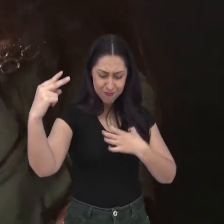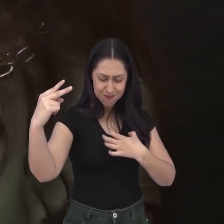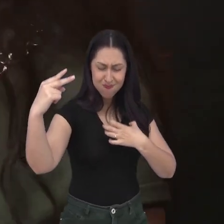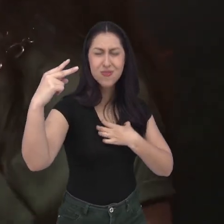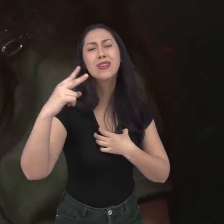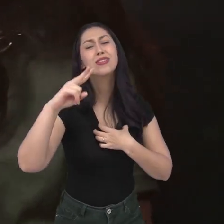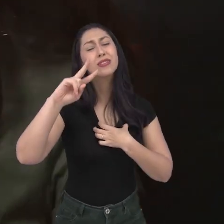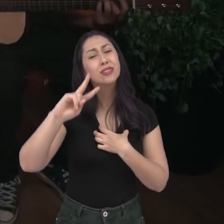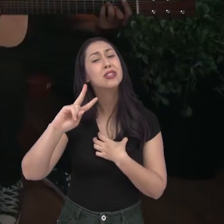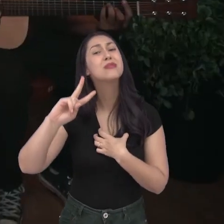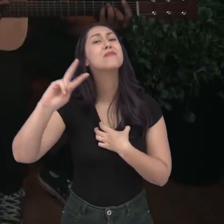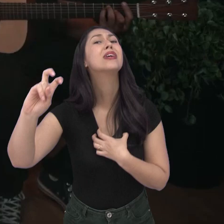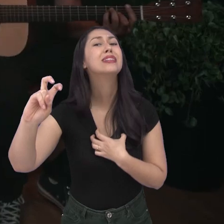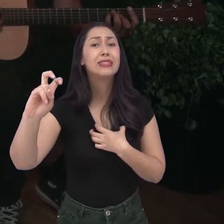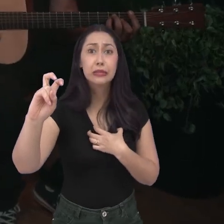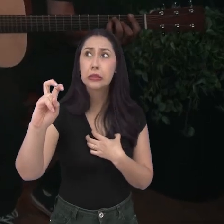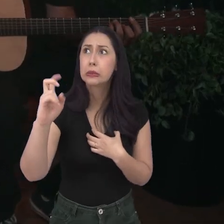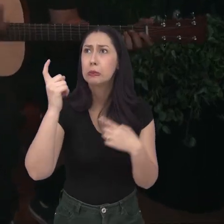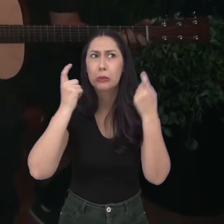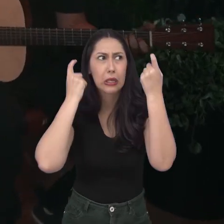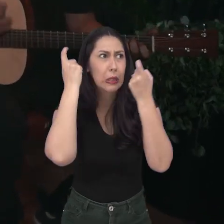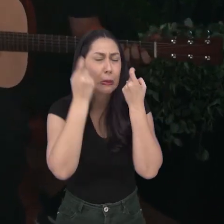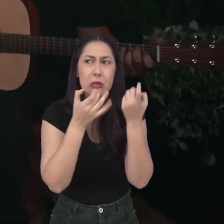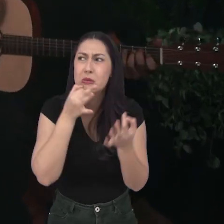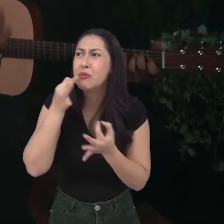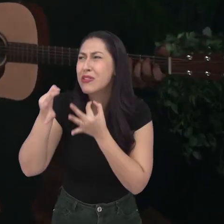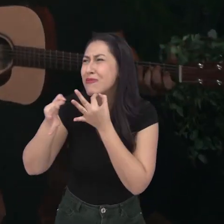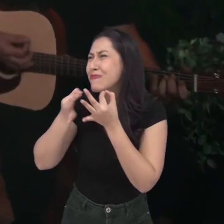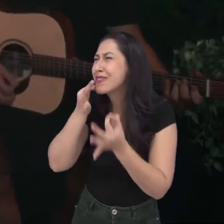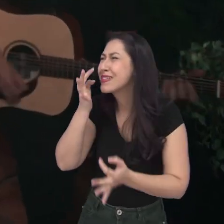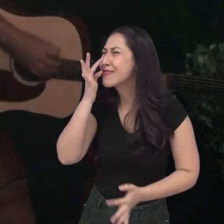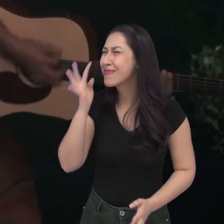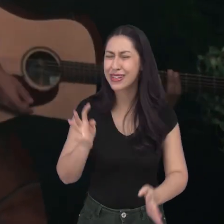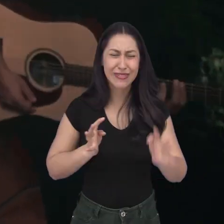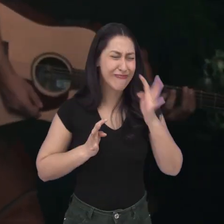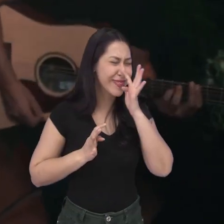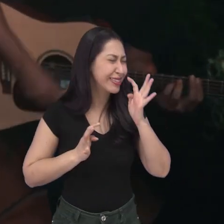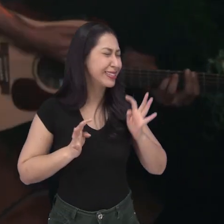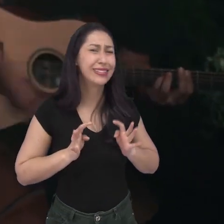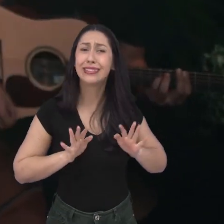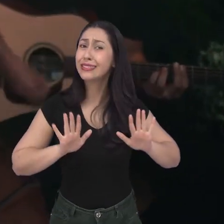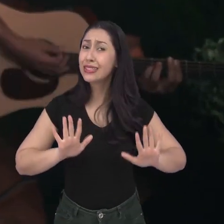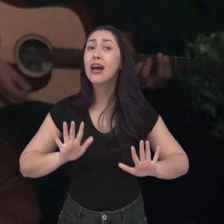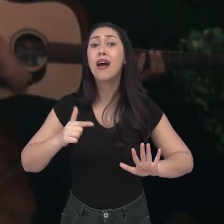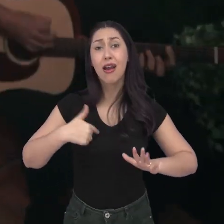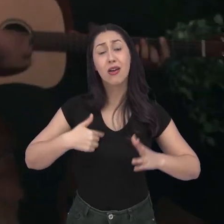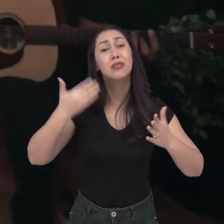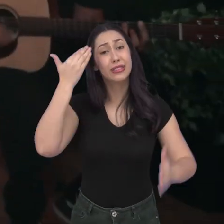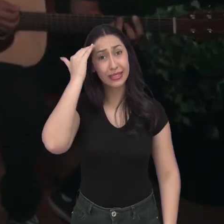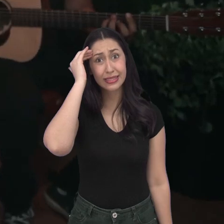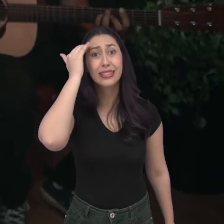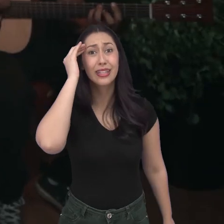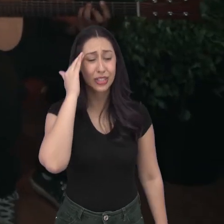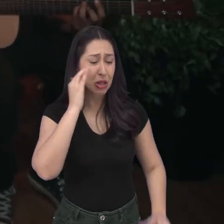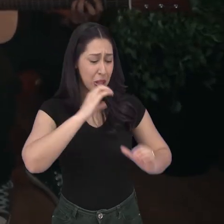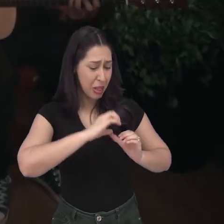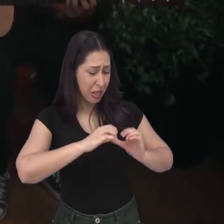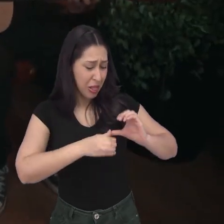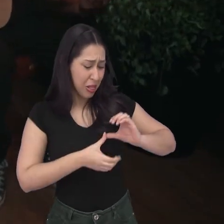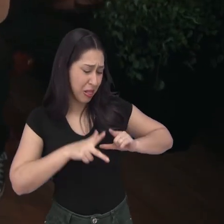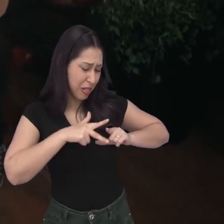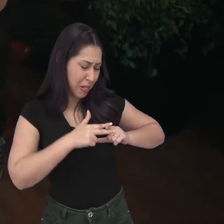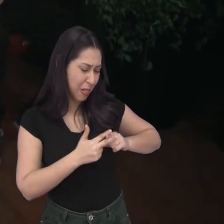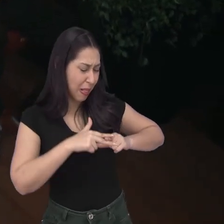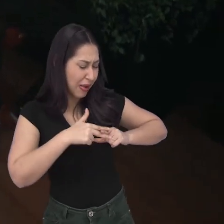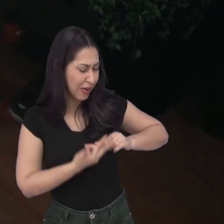quero dizer, e eu me preocupando com o que vão pensar. Eu reconheço, cansei de tanto me